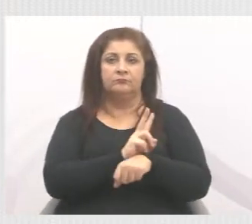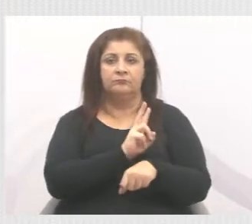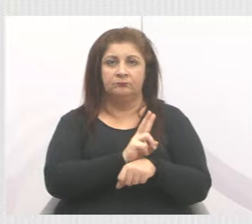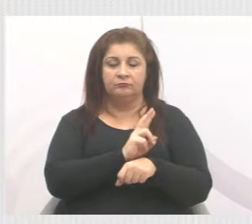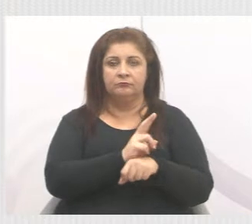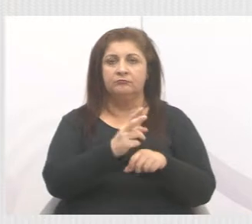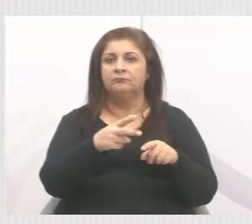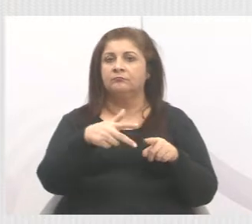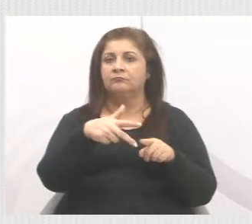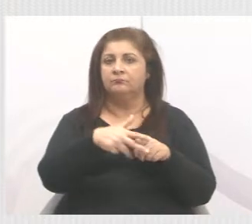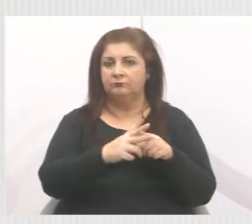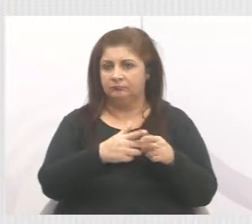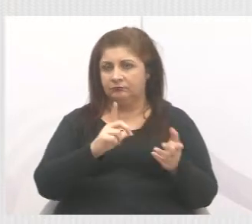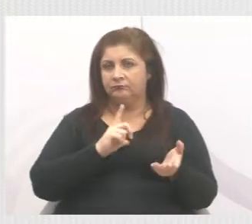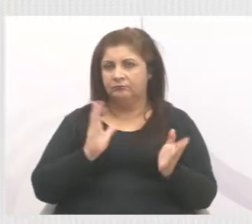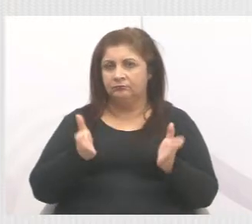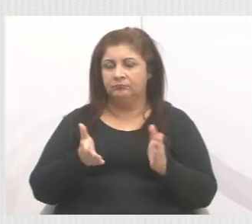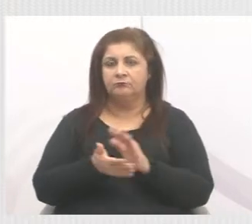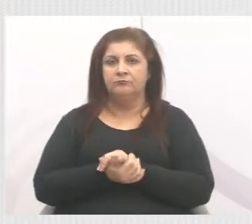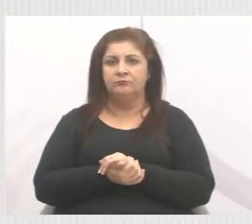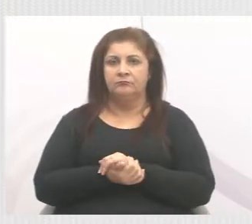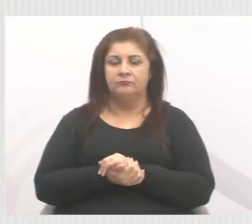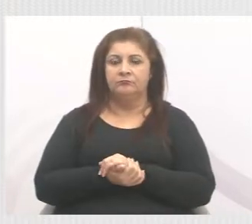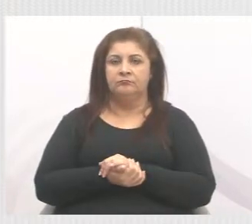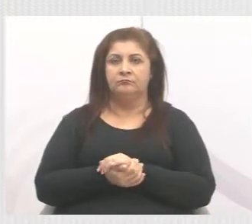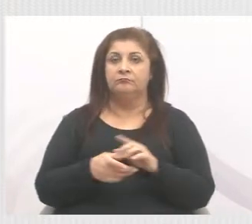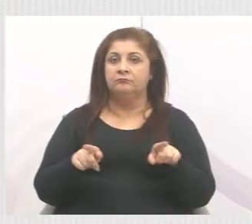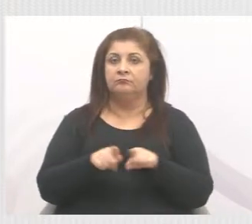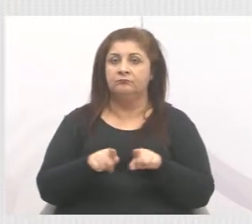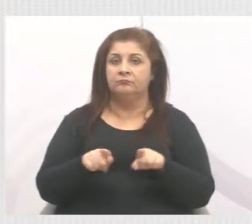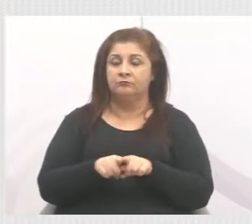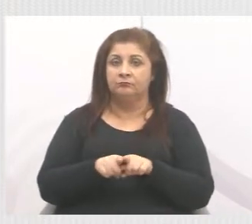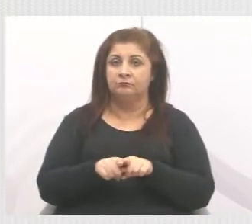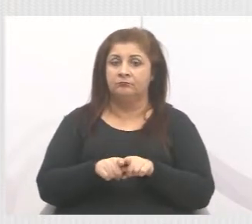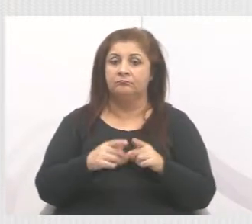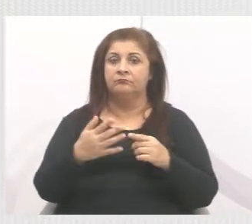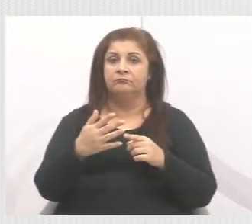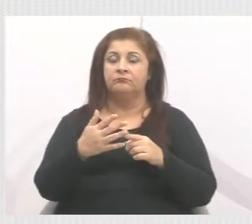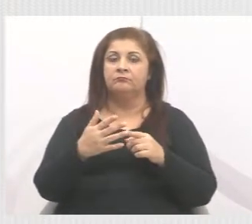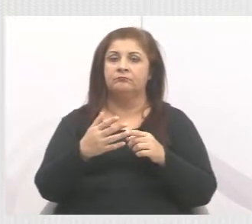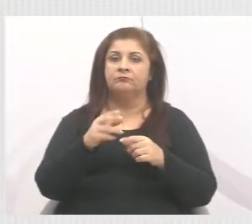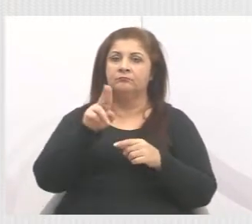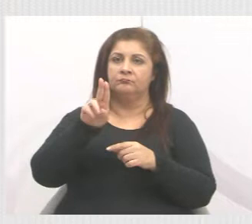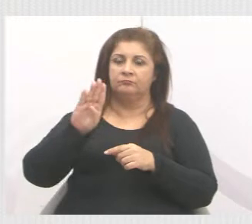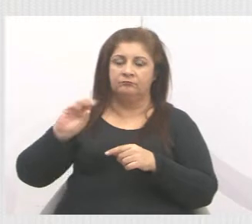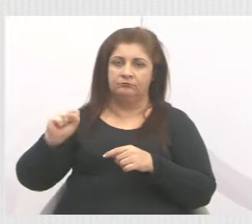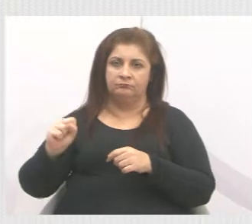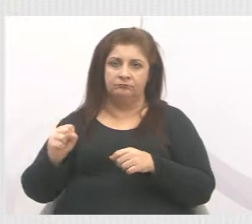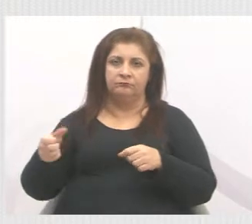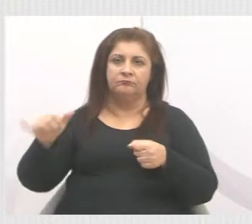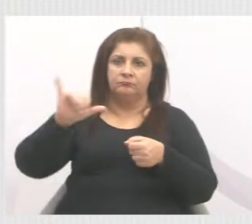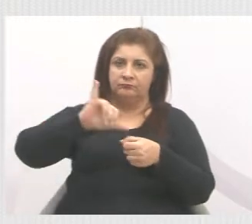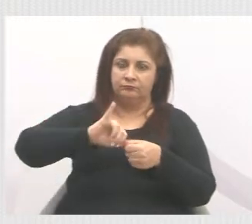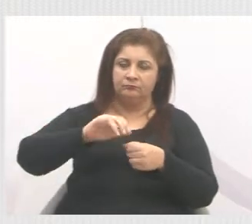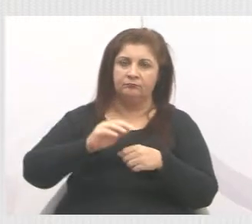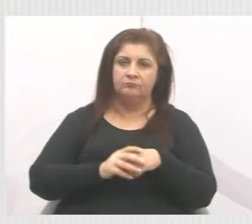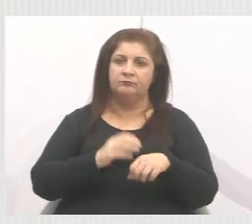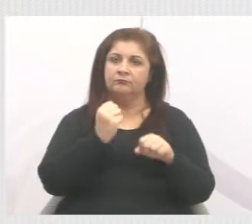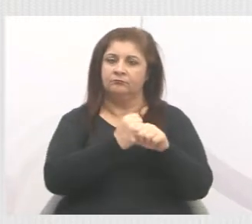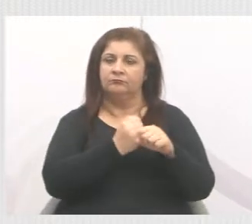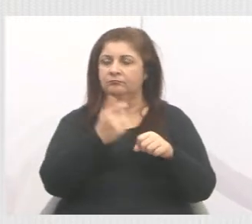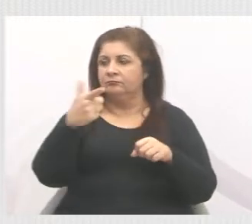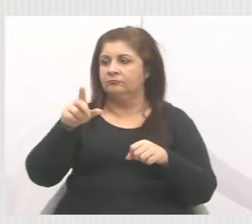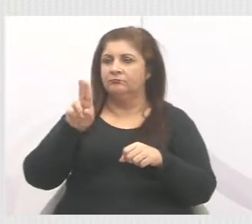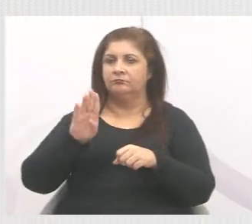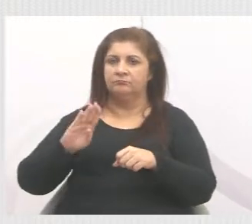dos equipamentos já existentes, a gente também tem o aparelhamento da UBS Central, reforma da UBS do Flórida,